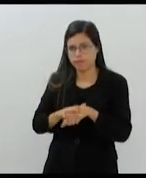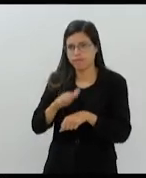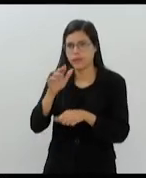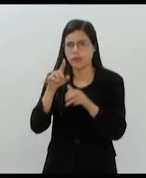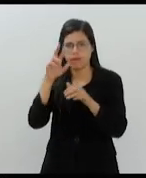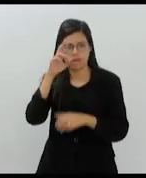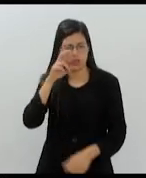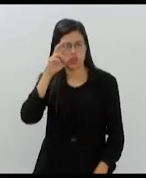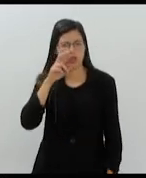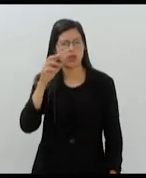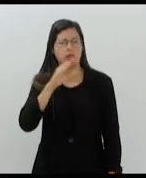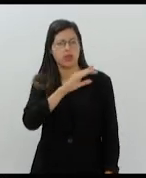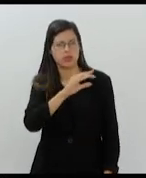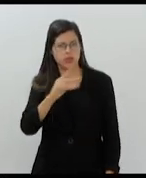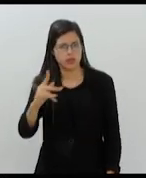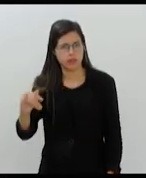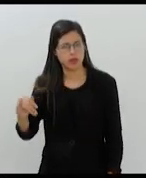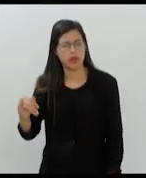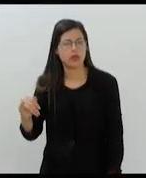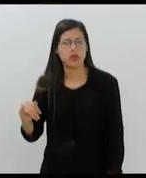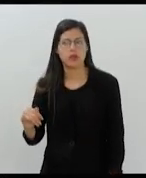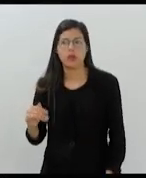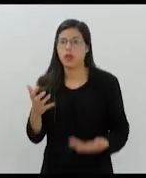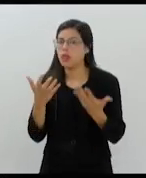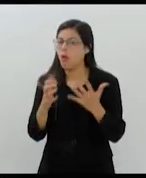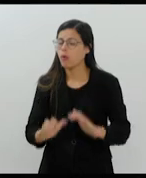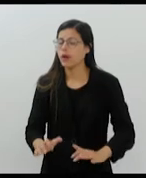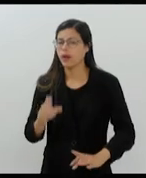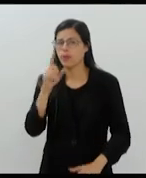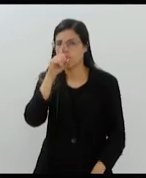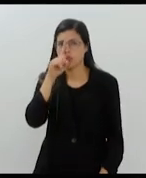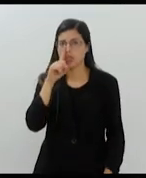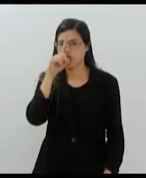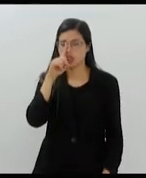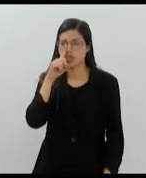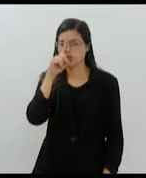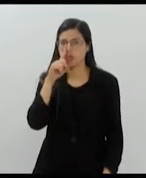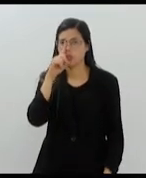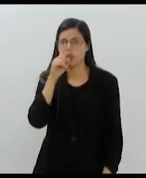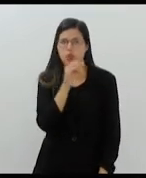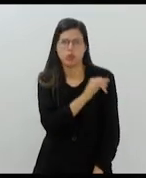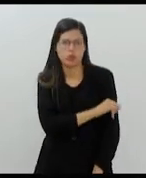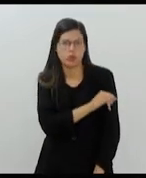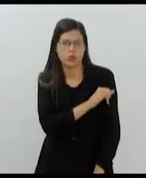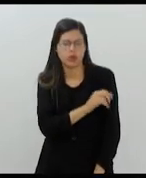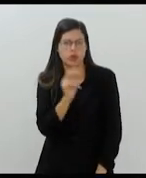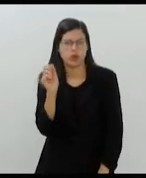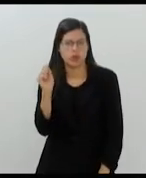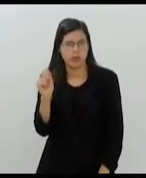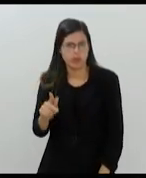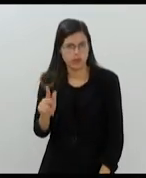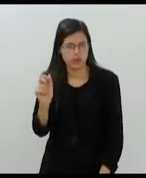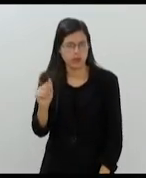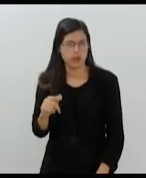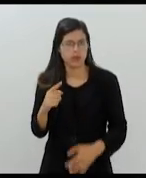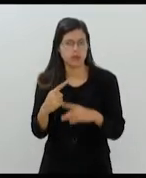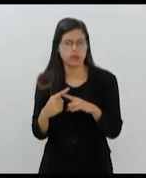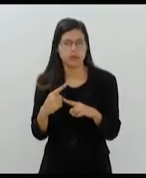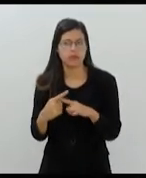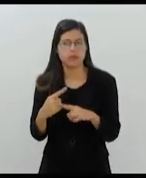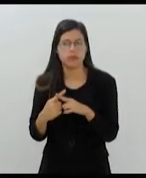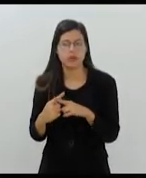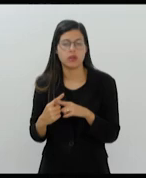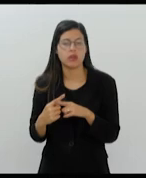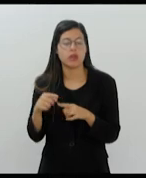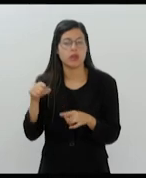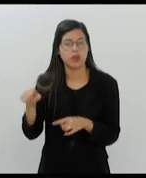participei. Não queremos riscos para o nosso Rio Previdência, porque é ele